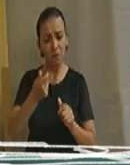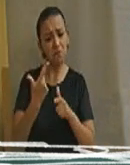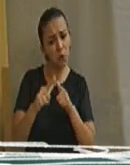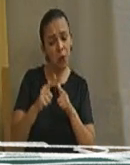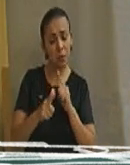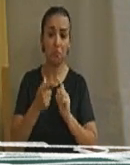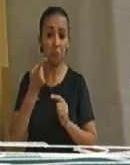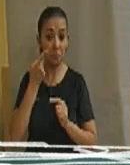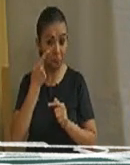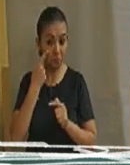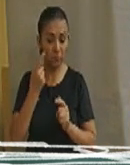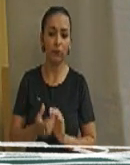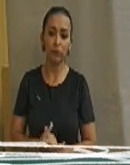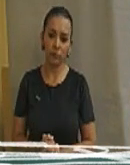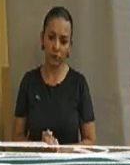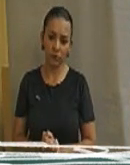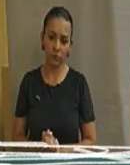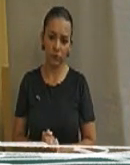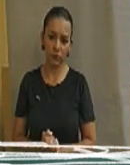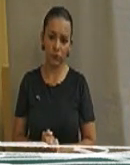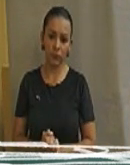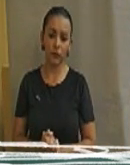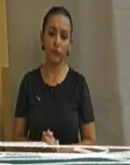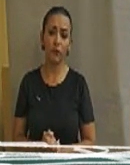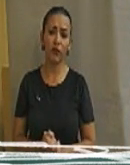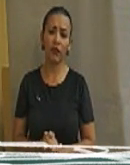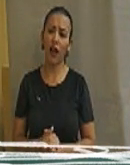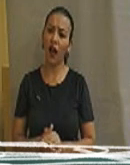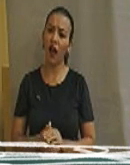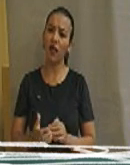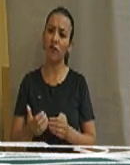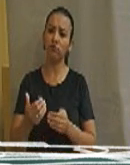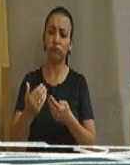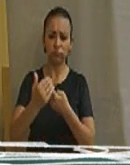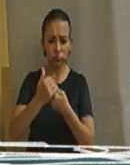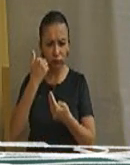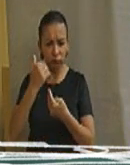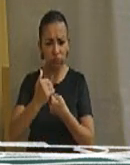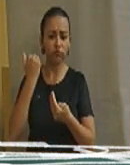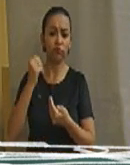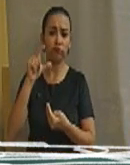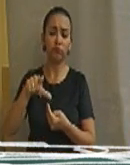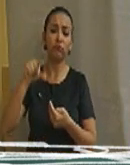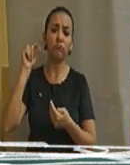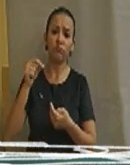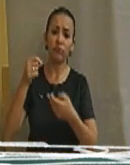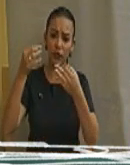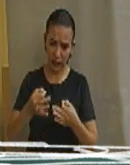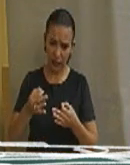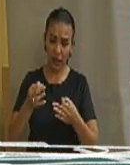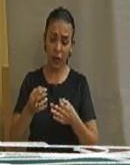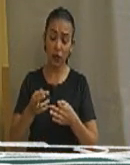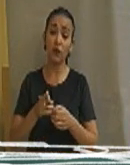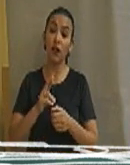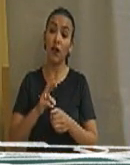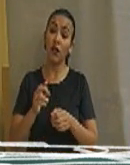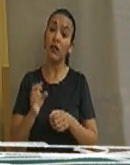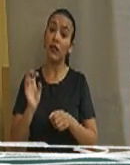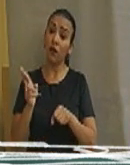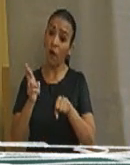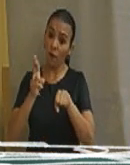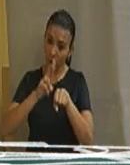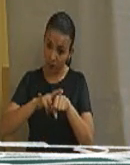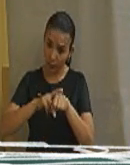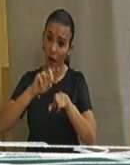voltar. Ele vai me instruir aqui sobre selecionar a escolha, revisar e confirmar e criptografar a